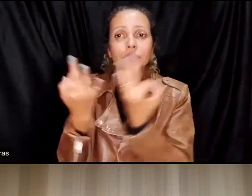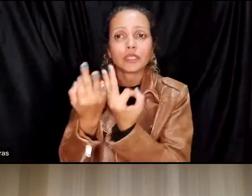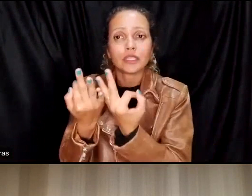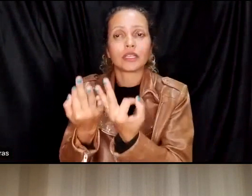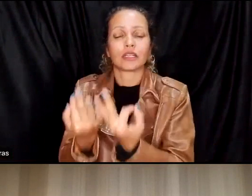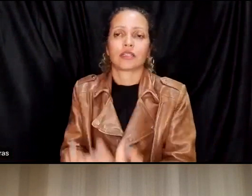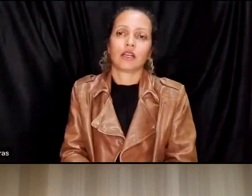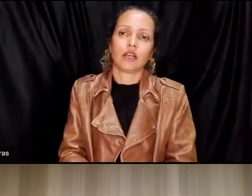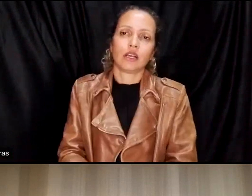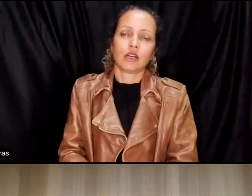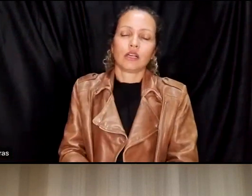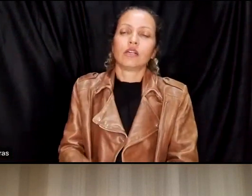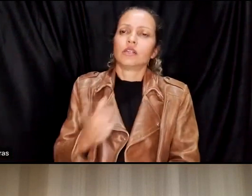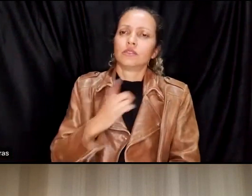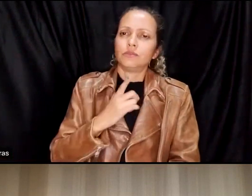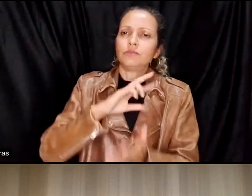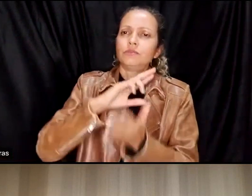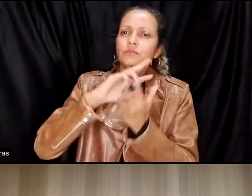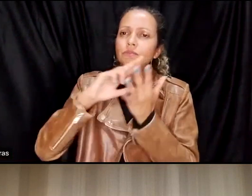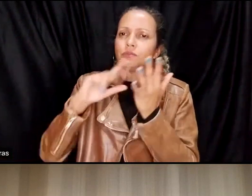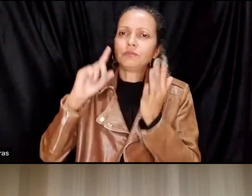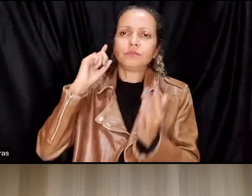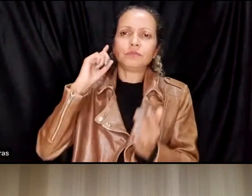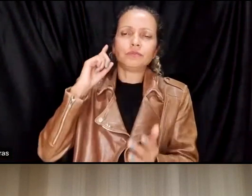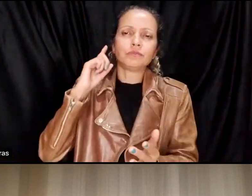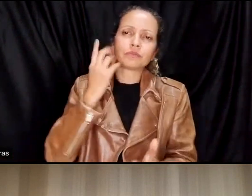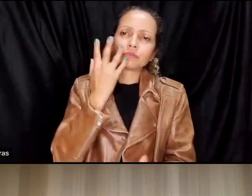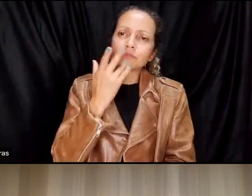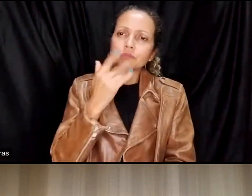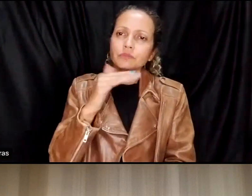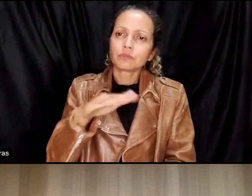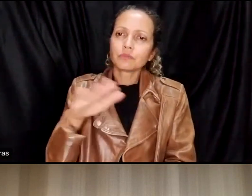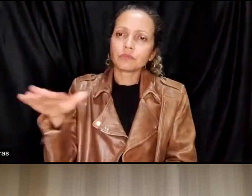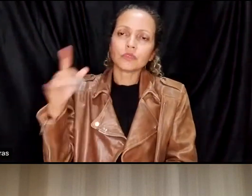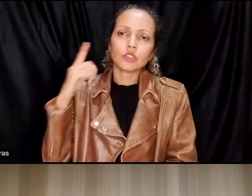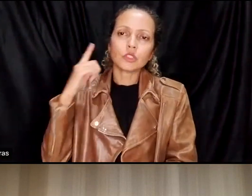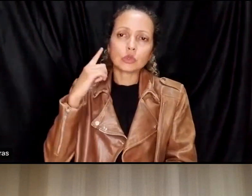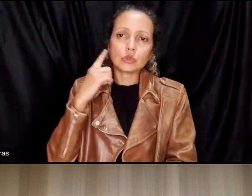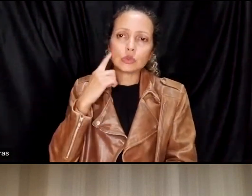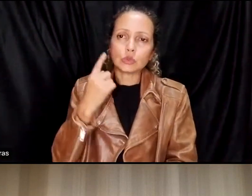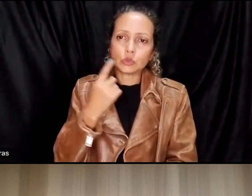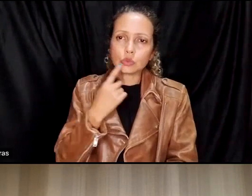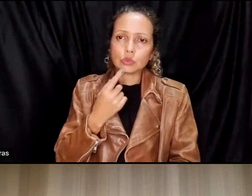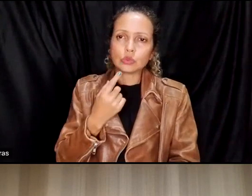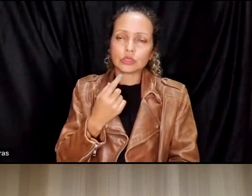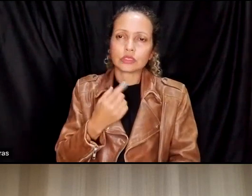municípios e onde está a família recebendo aula de livros?